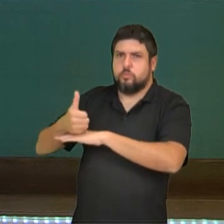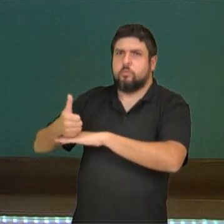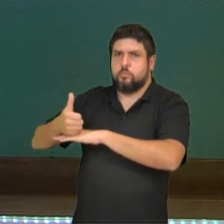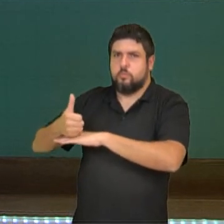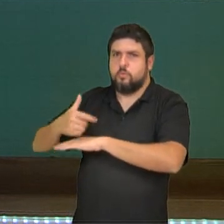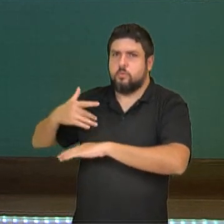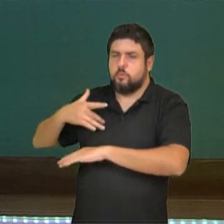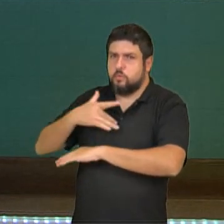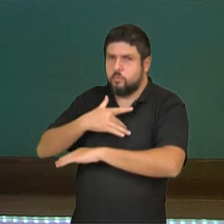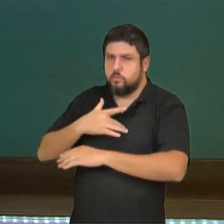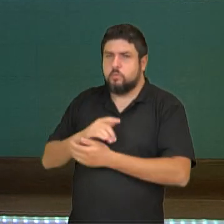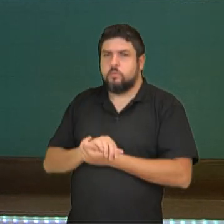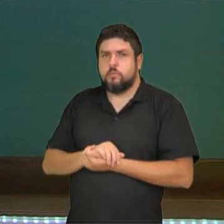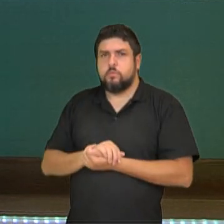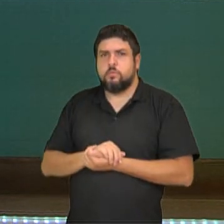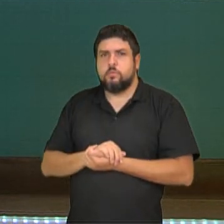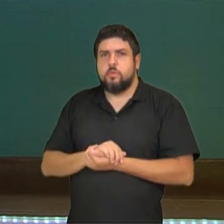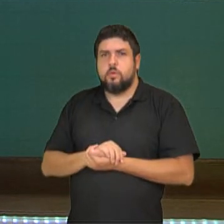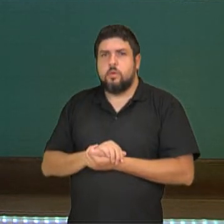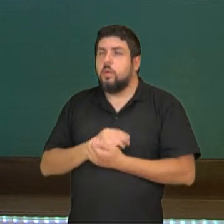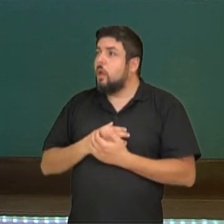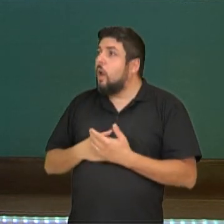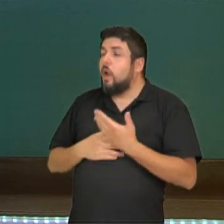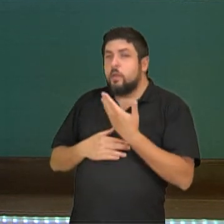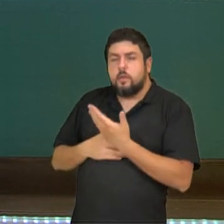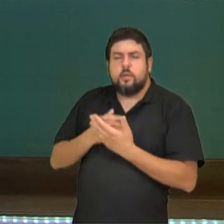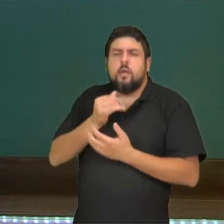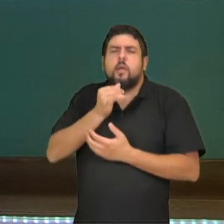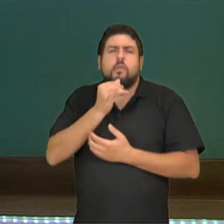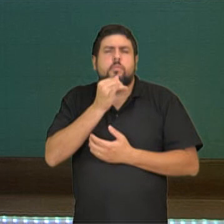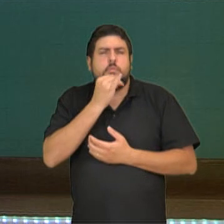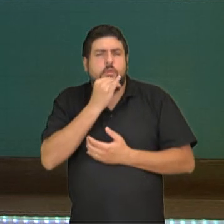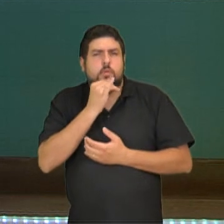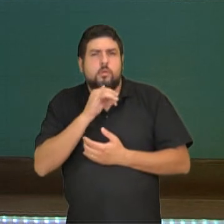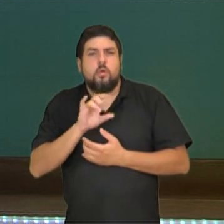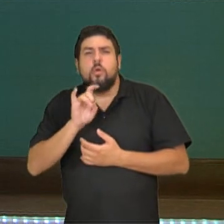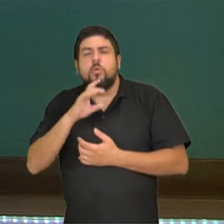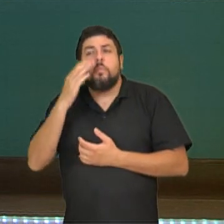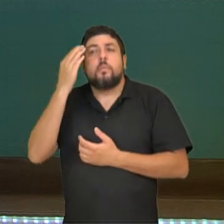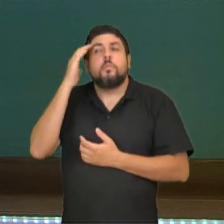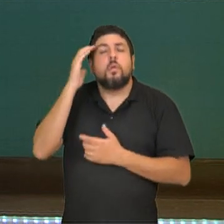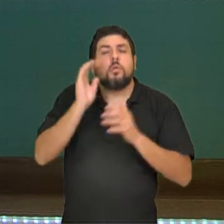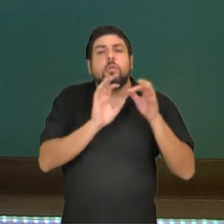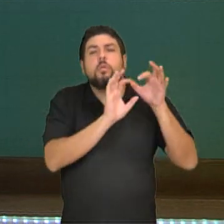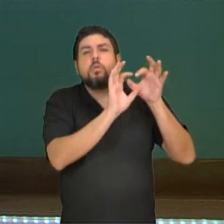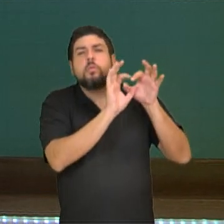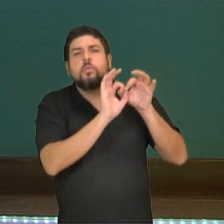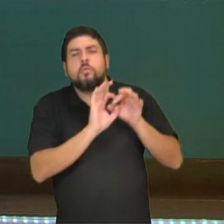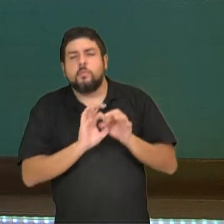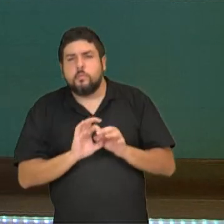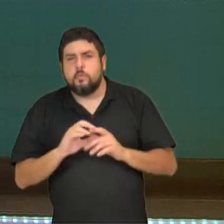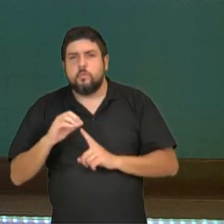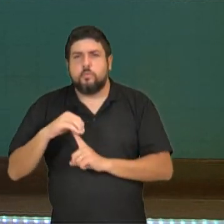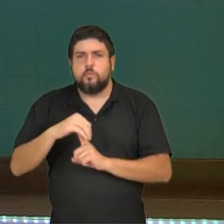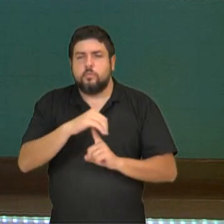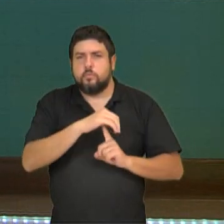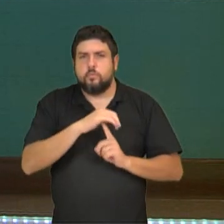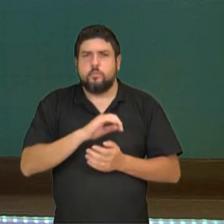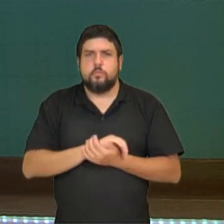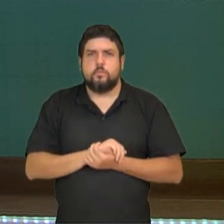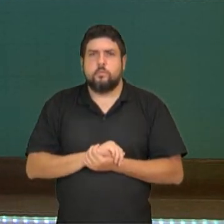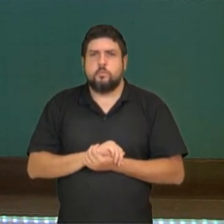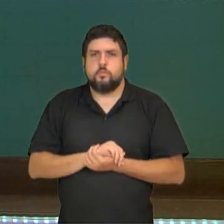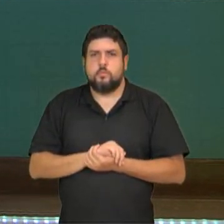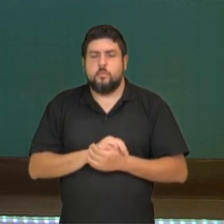profissional da saúde. Aqui é um exemplo, é um exercício para nós entendermos o contexto do conteúdo dos fungos.